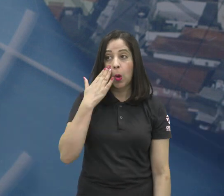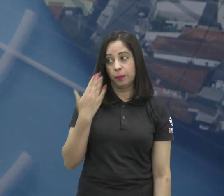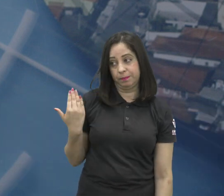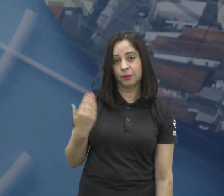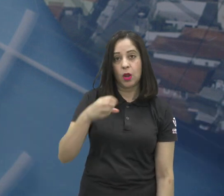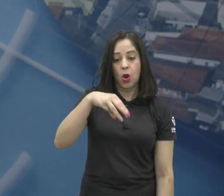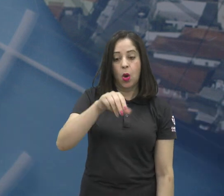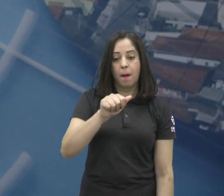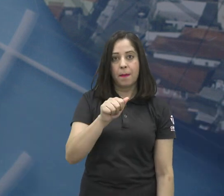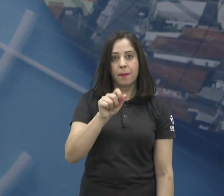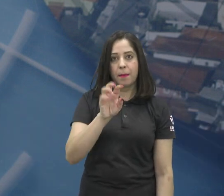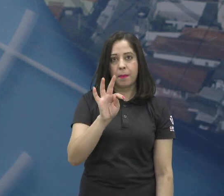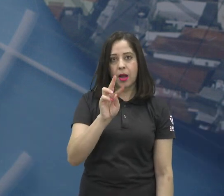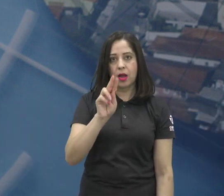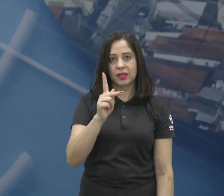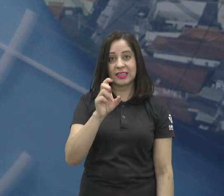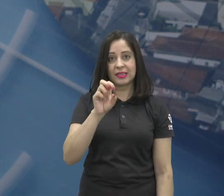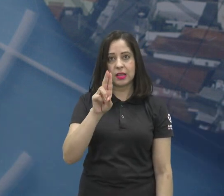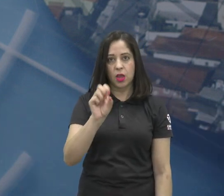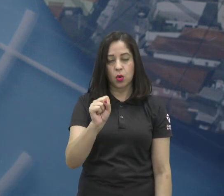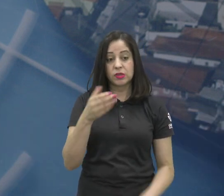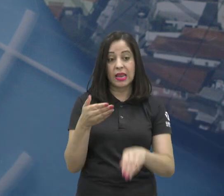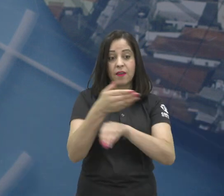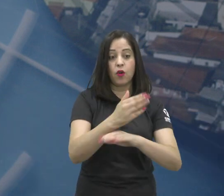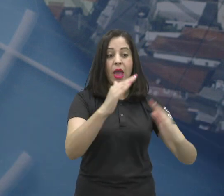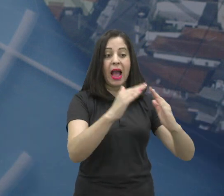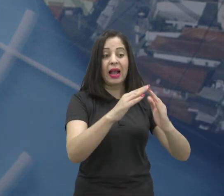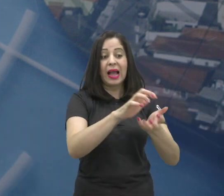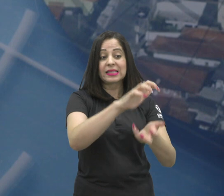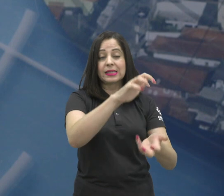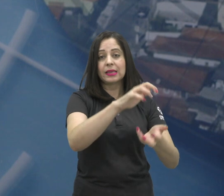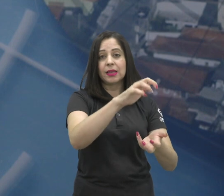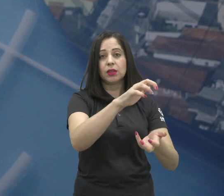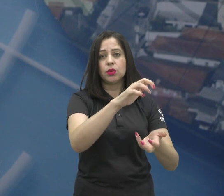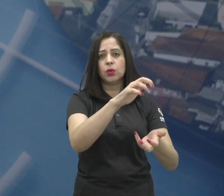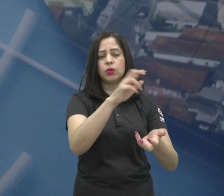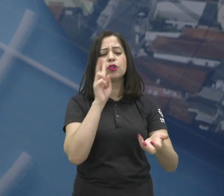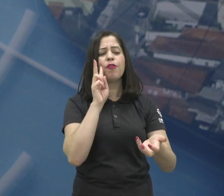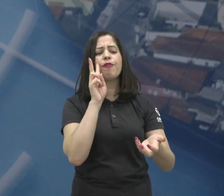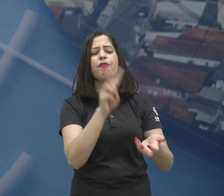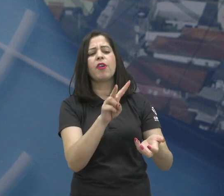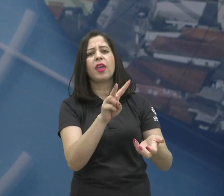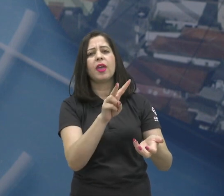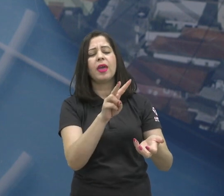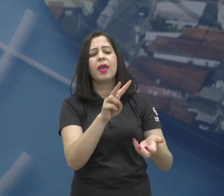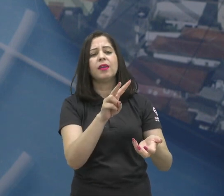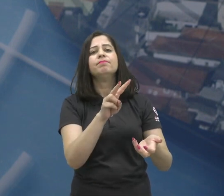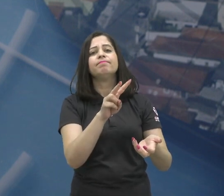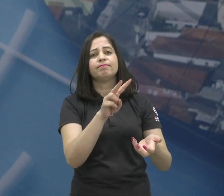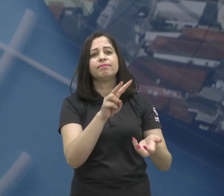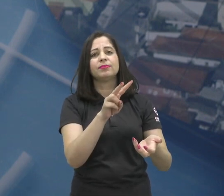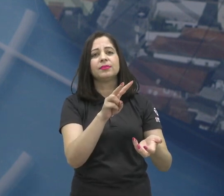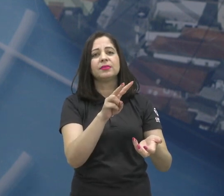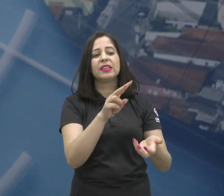o Matheus Andrade, ele foi até um lar de idosos aqui na cidade para saber o que né,